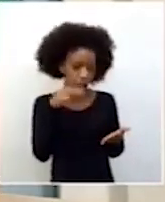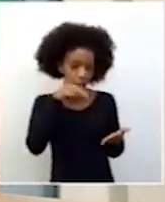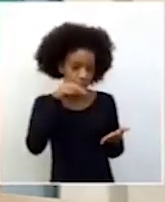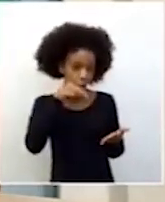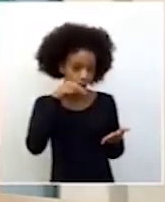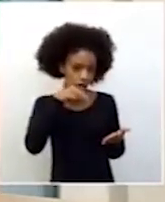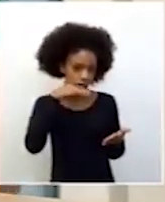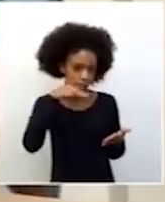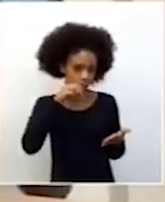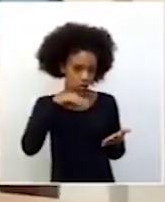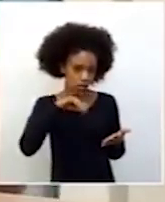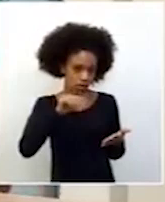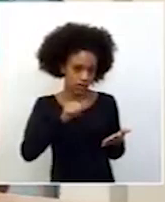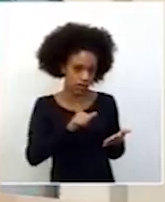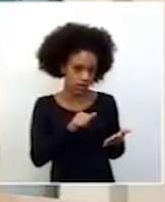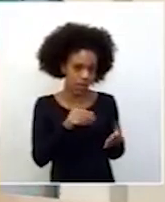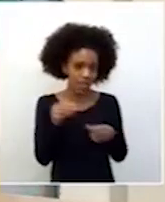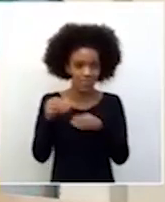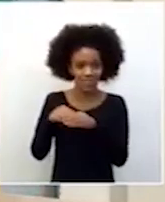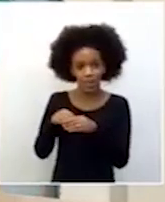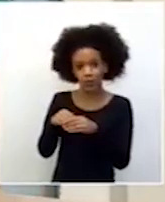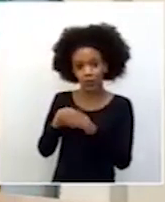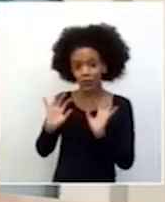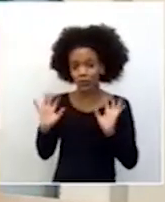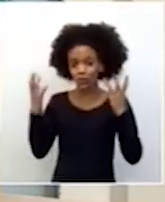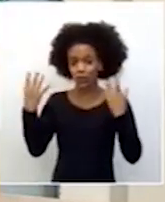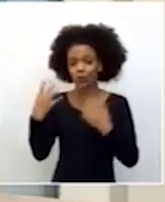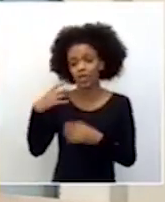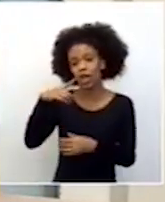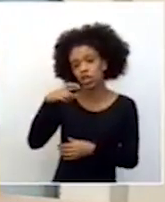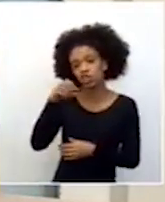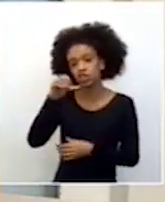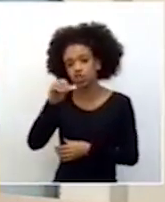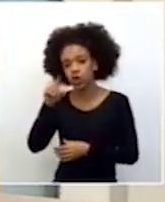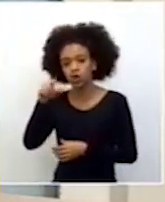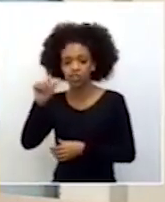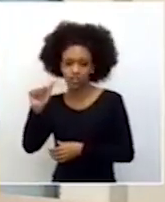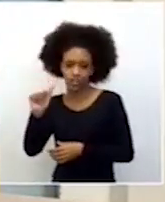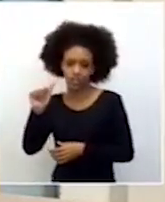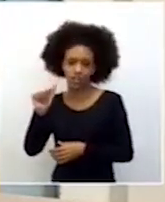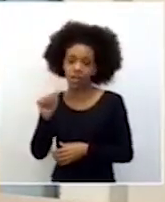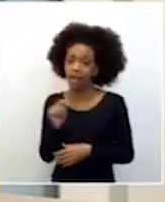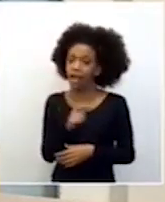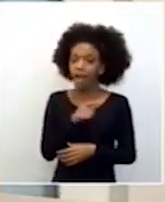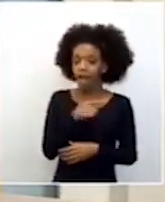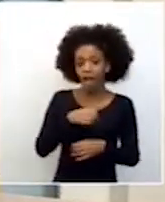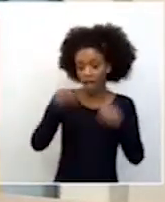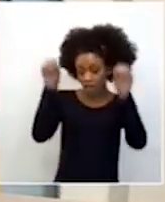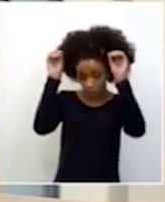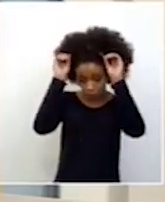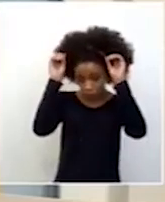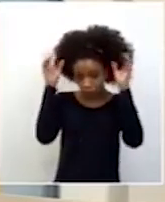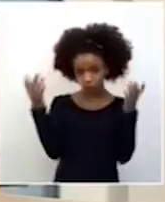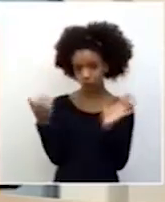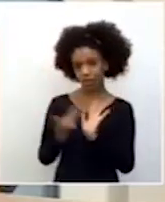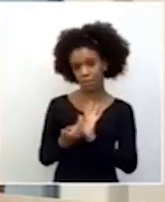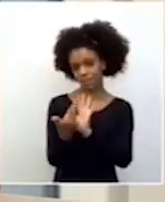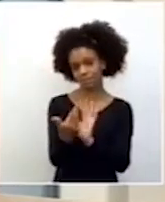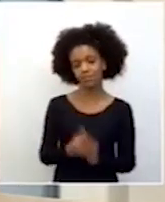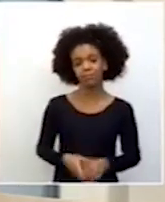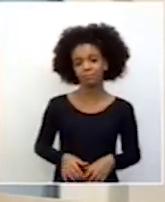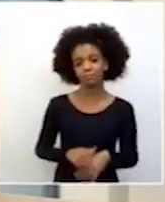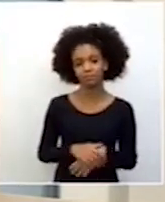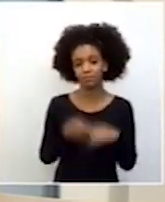dentro do programa Show da Xoxa, que ele colocava lá, então era a Xuxa sendo retratada. A polifonia é